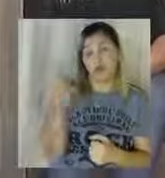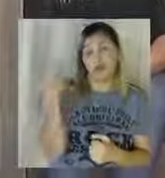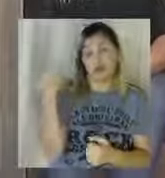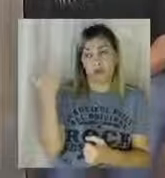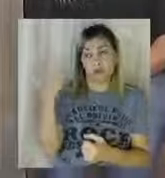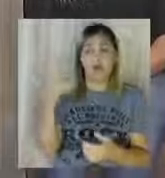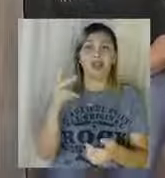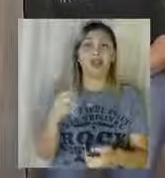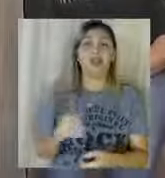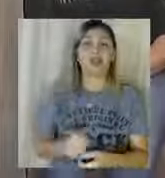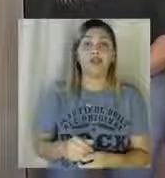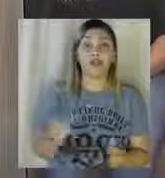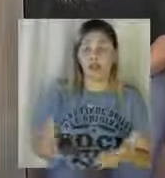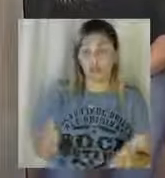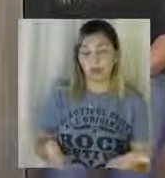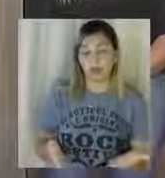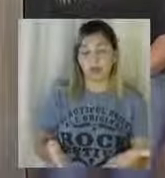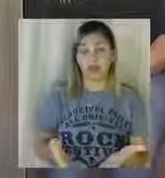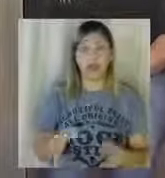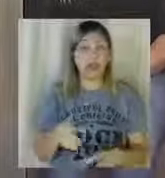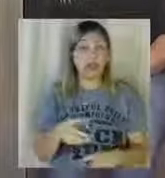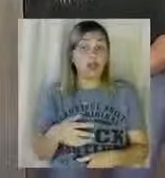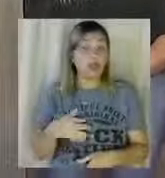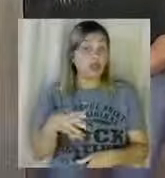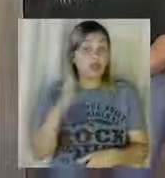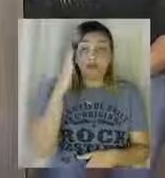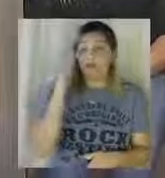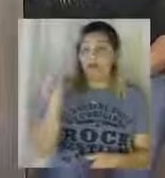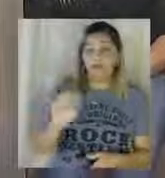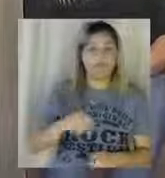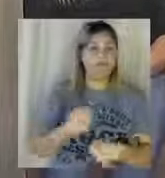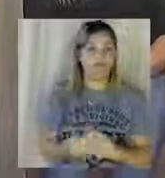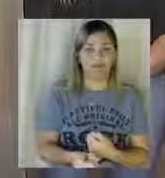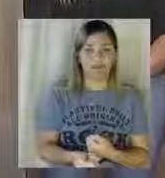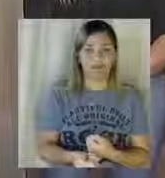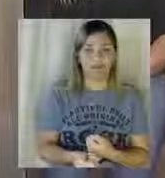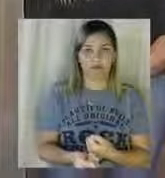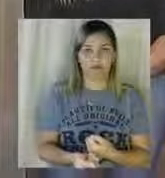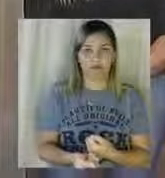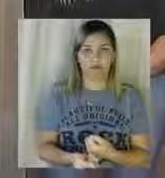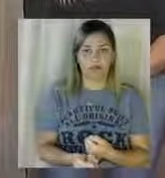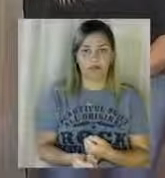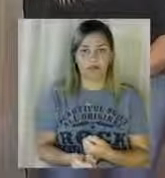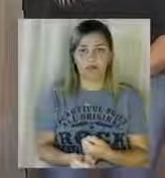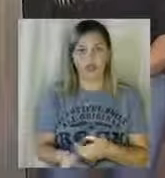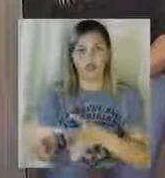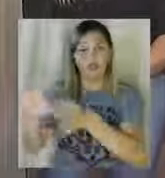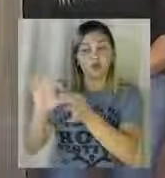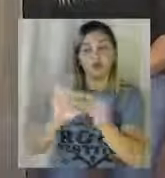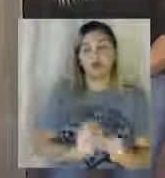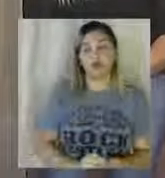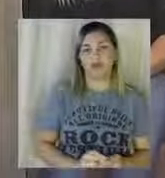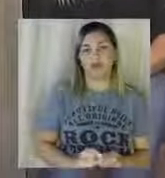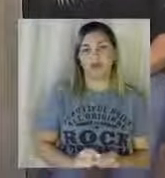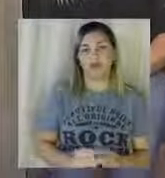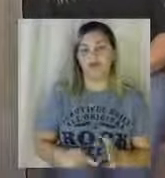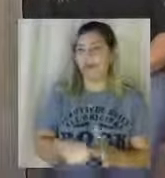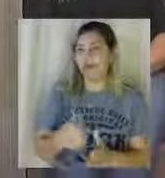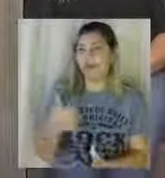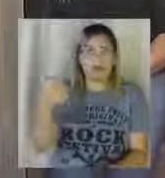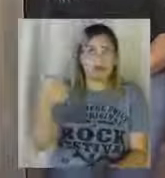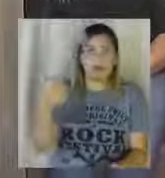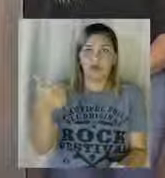passado, presente. Eu não sabia dos sinais, os contextos principalmente. Mas surdo